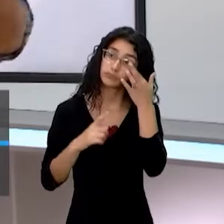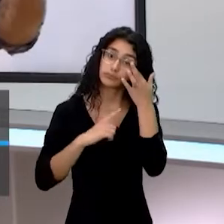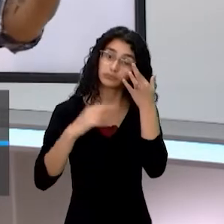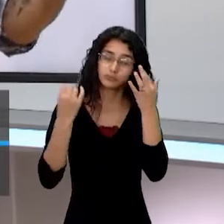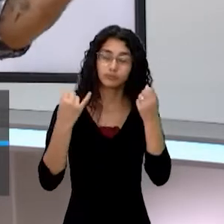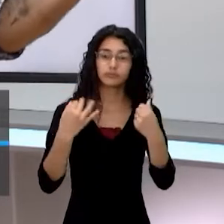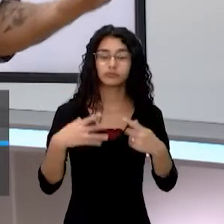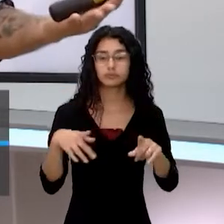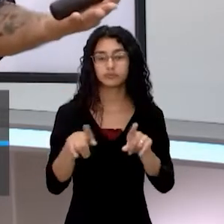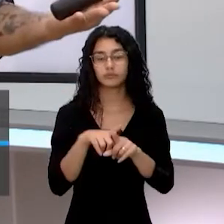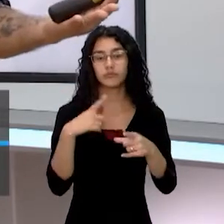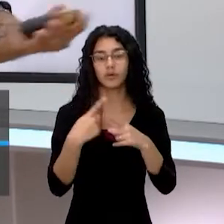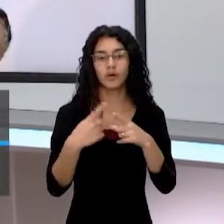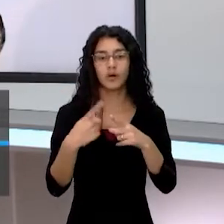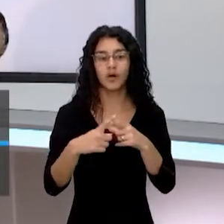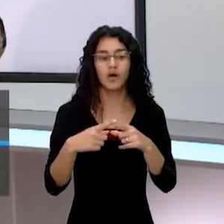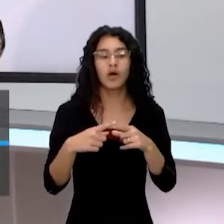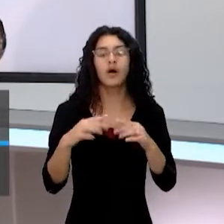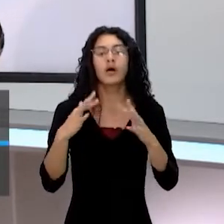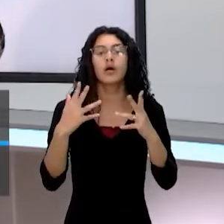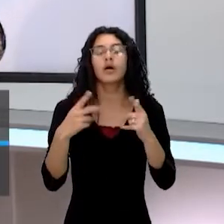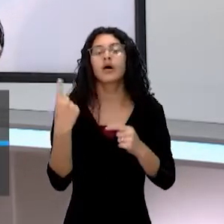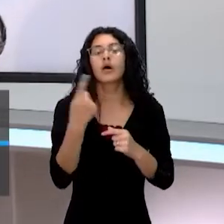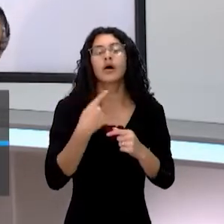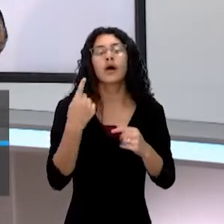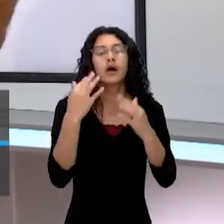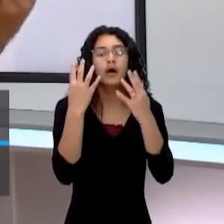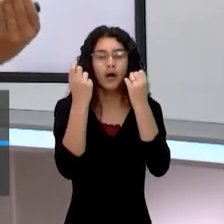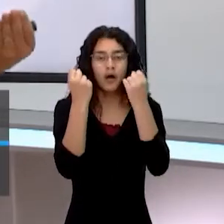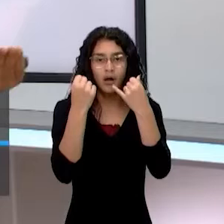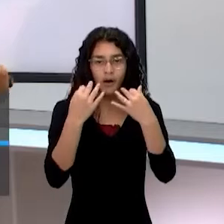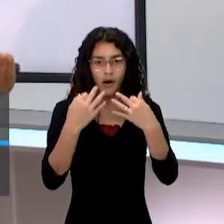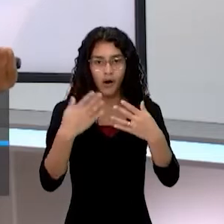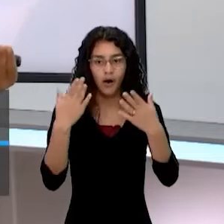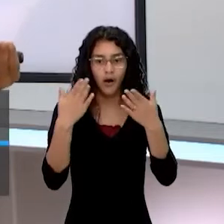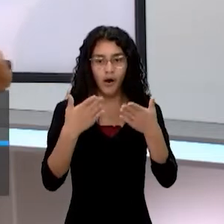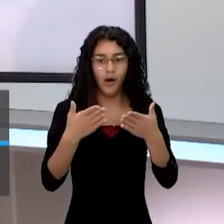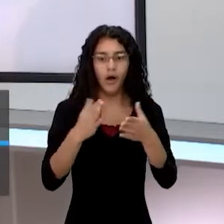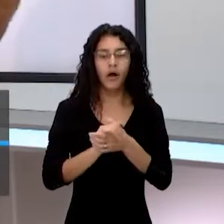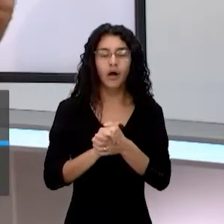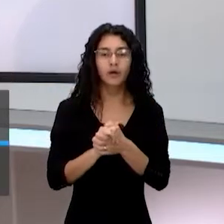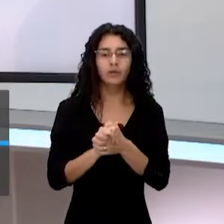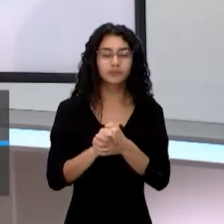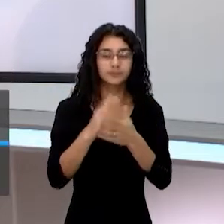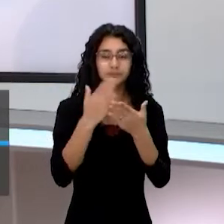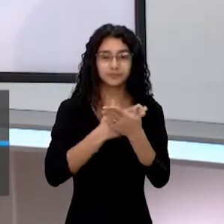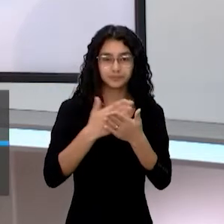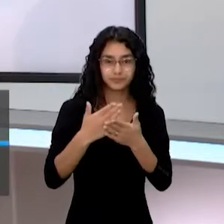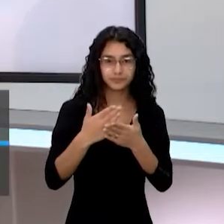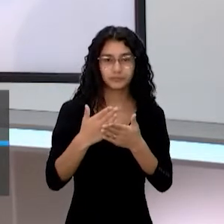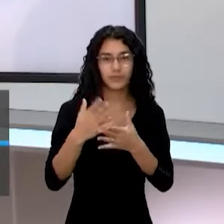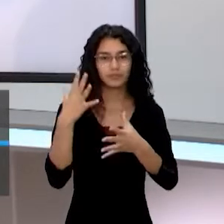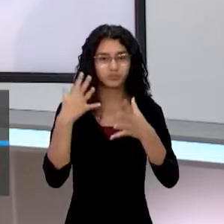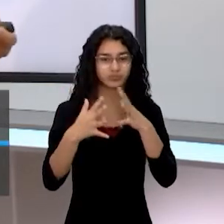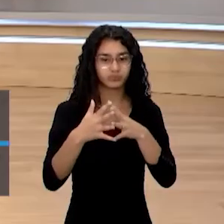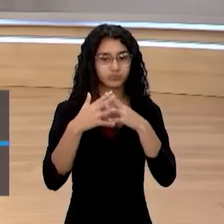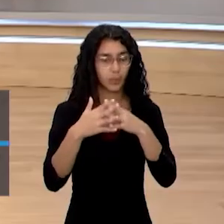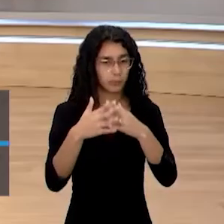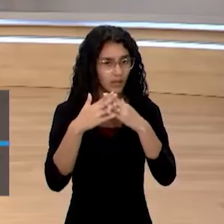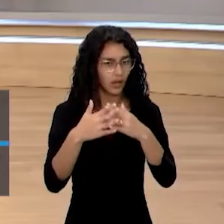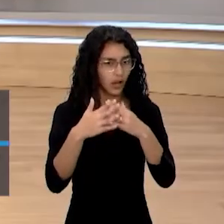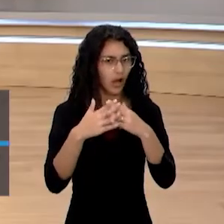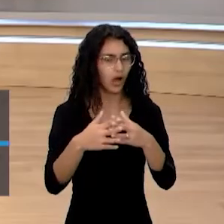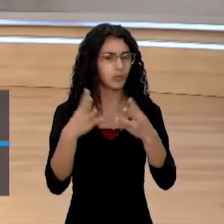quê? Porque tudo que a gente fala hoje de sistema solar, tudo que a gente fala no início do sistema solar é um início turbulento, né? Sim, tem uma época